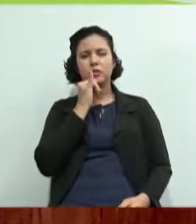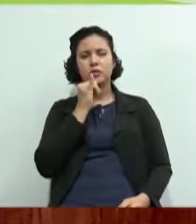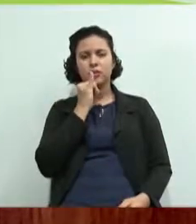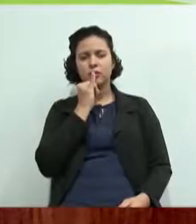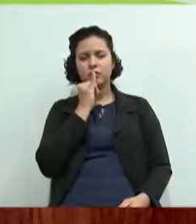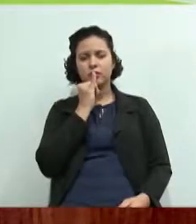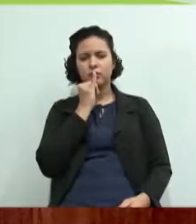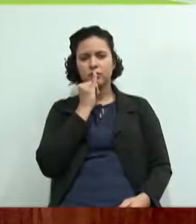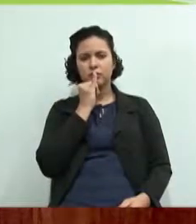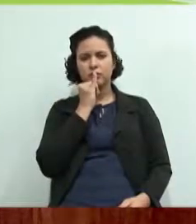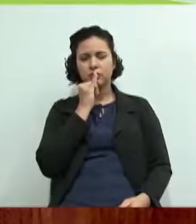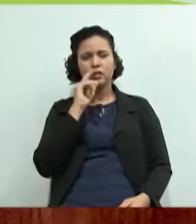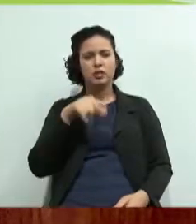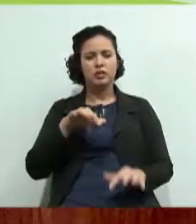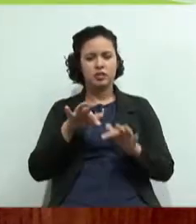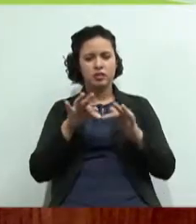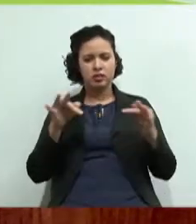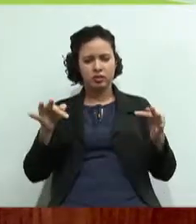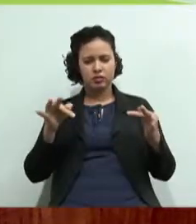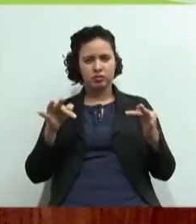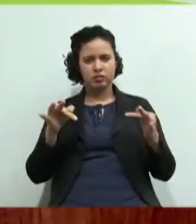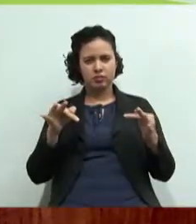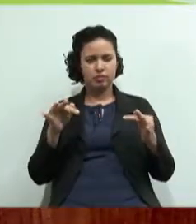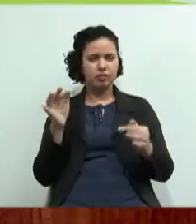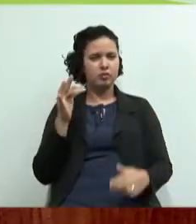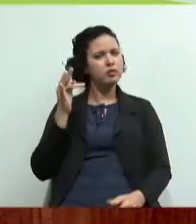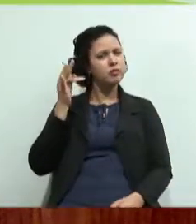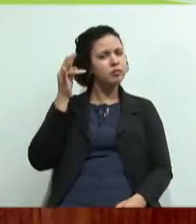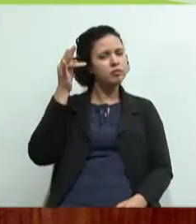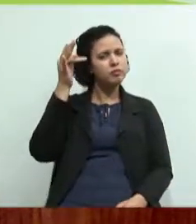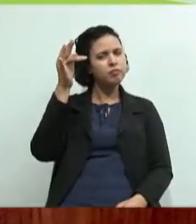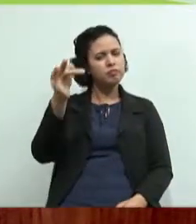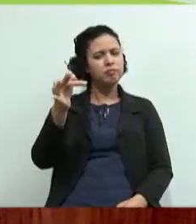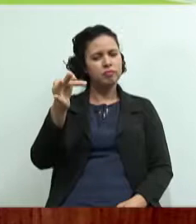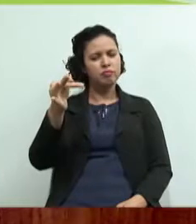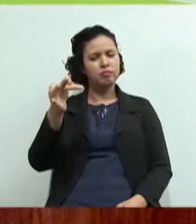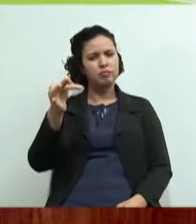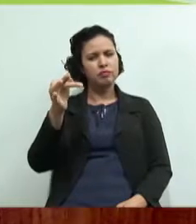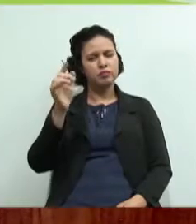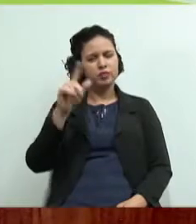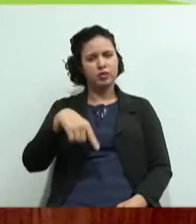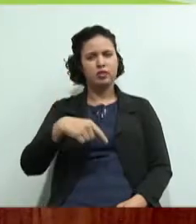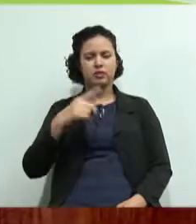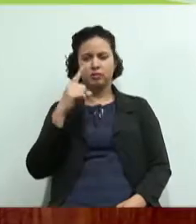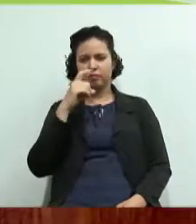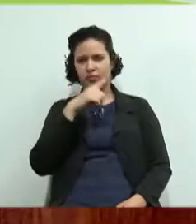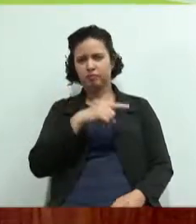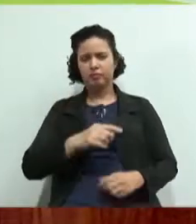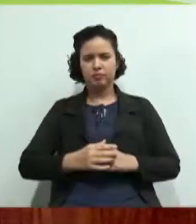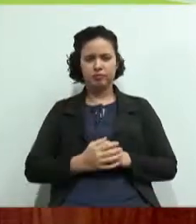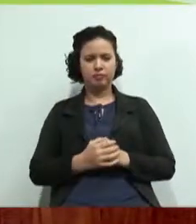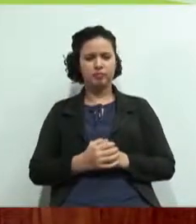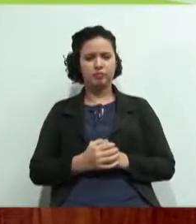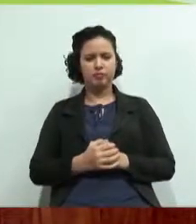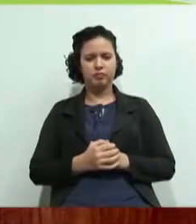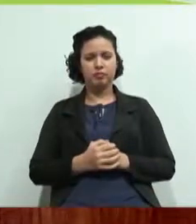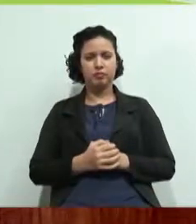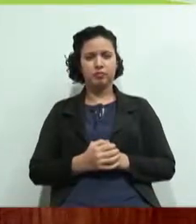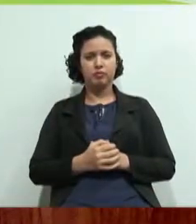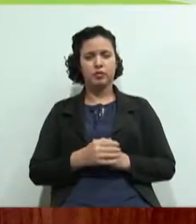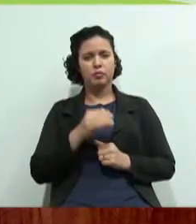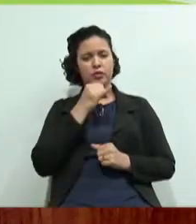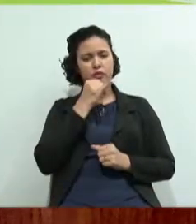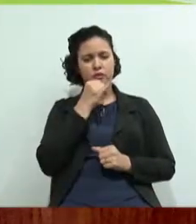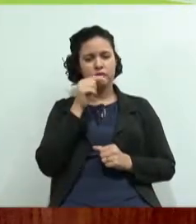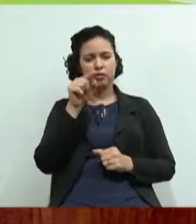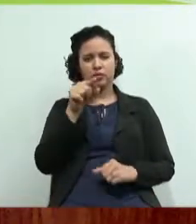nossa realidade simples, para que a gente possa projetar essa realidade simples em situações mais complexas. Então imagine os senhores que vocês vão fazer uma